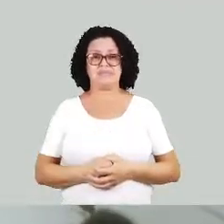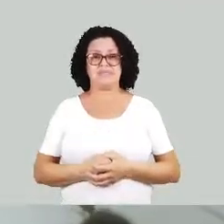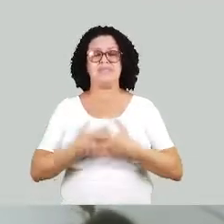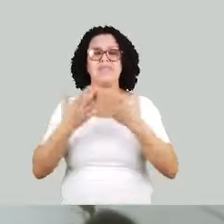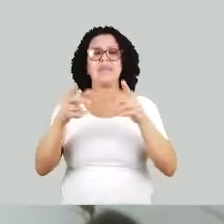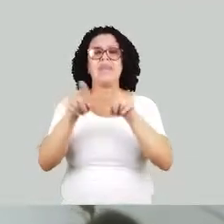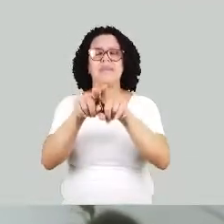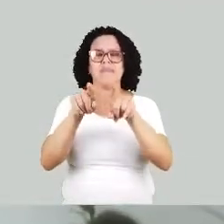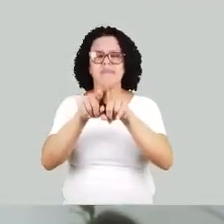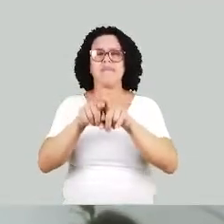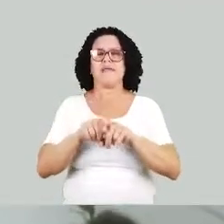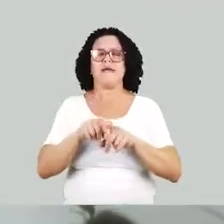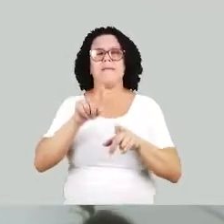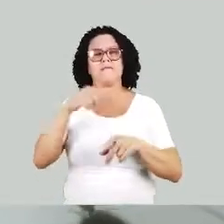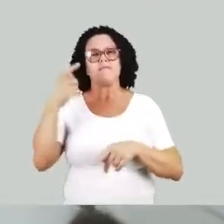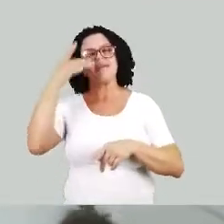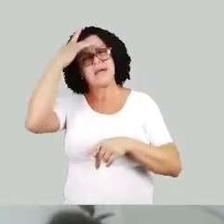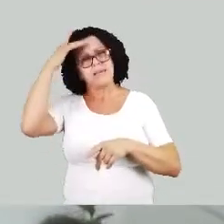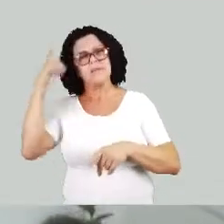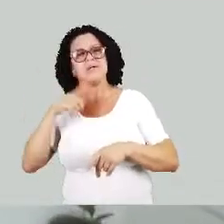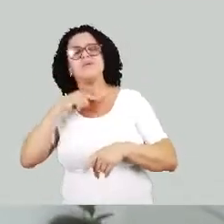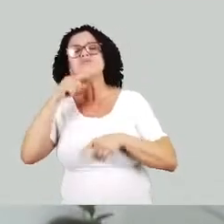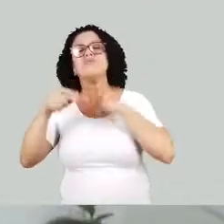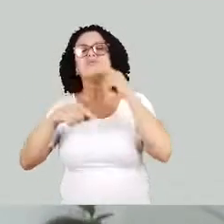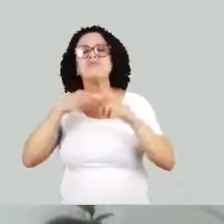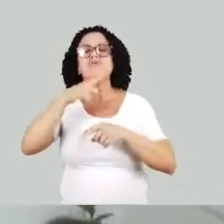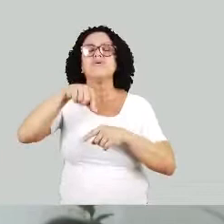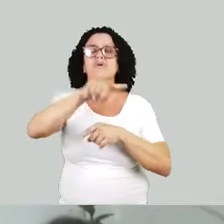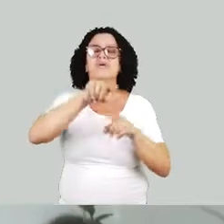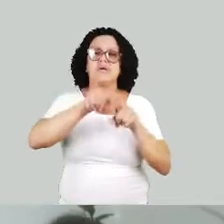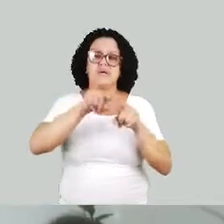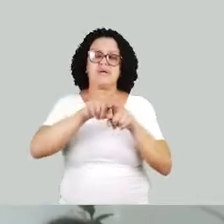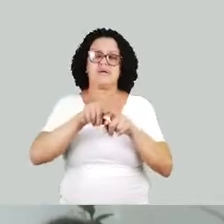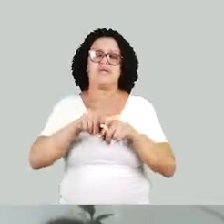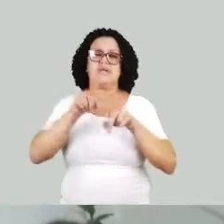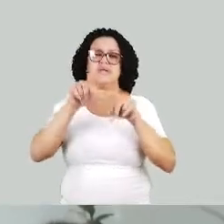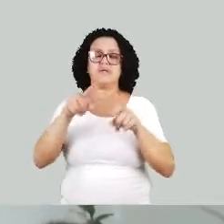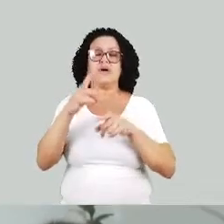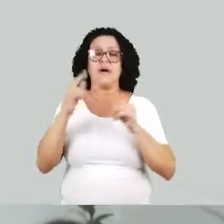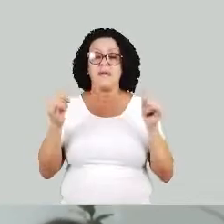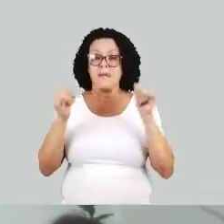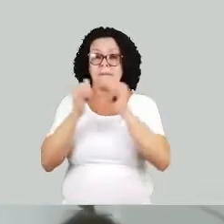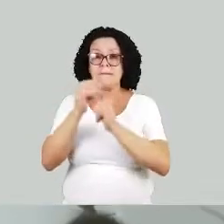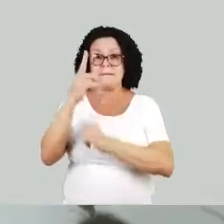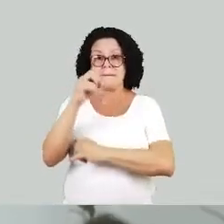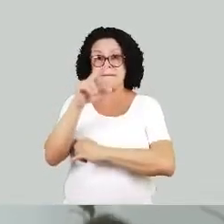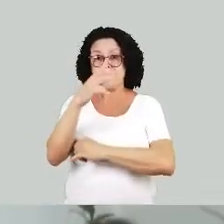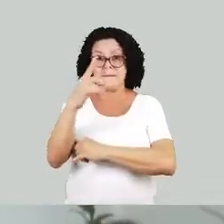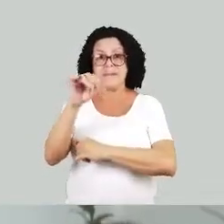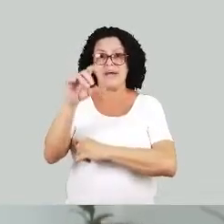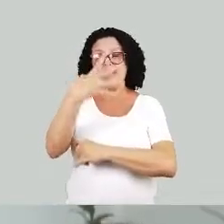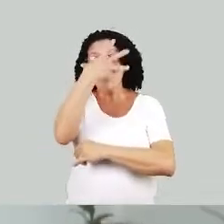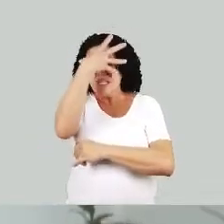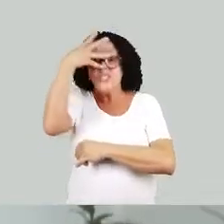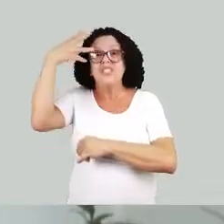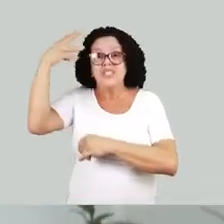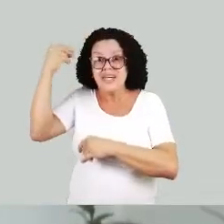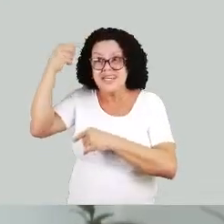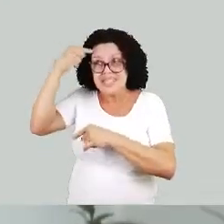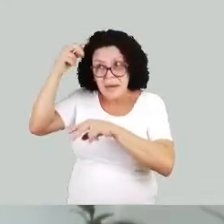E a questão também, muitas pessoas têm dúvidas em relação a isso, é sobre o perdão e o